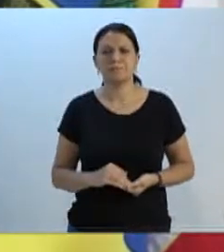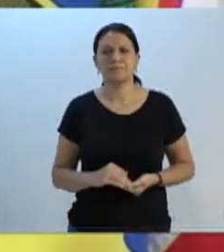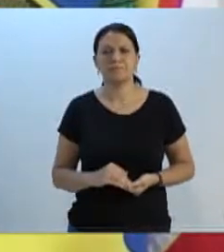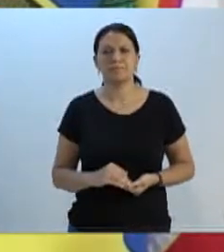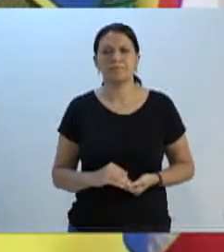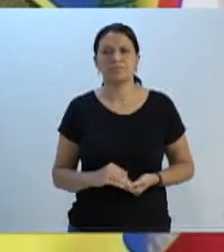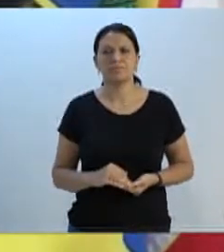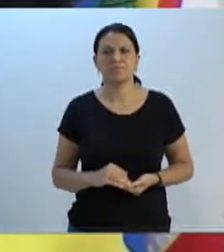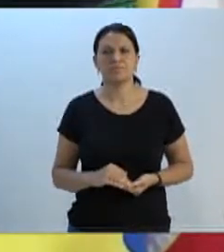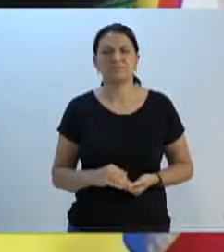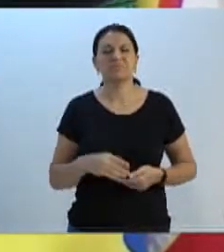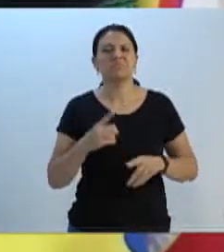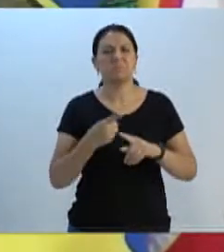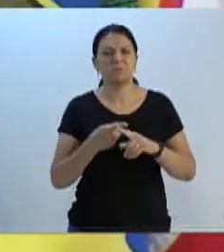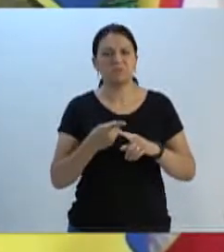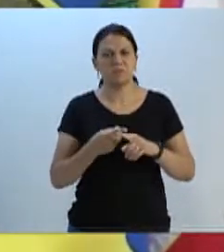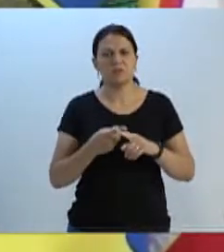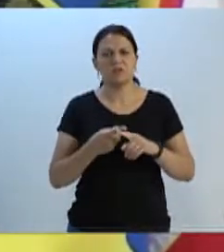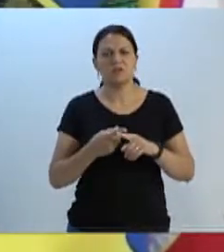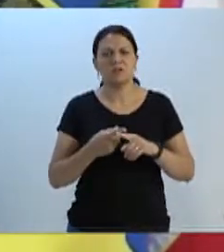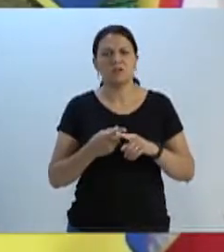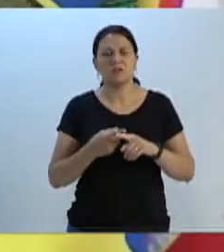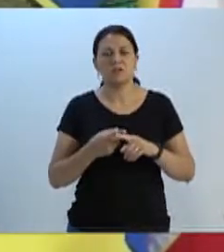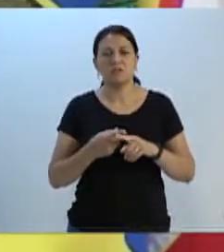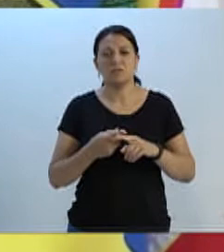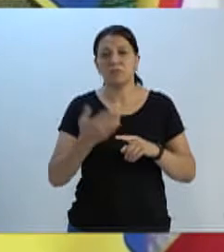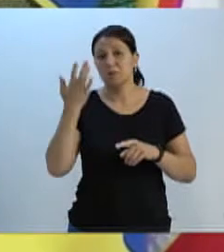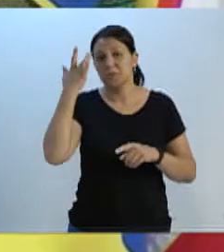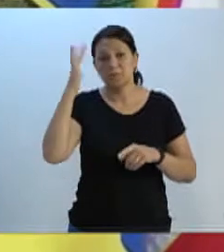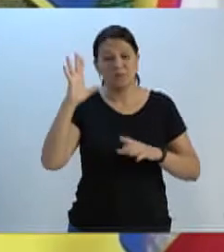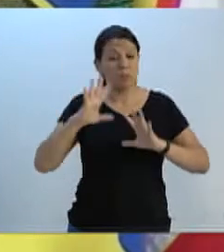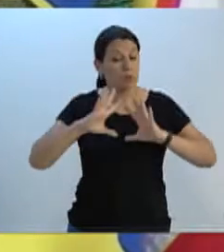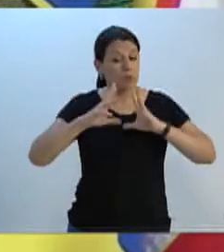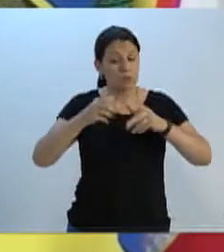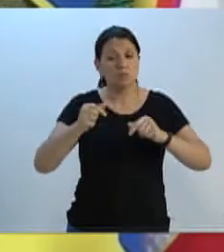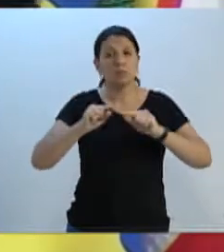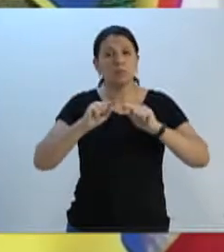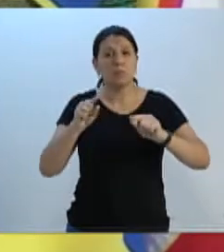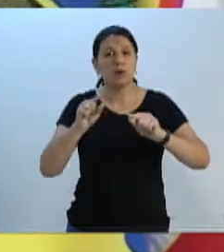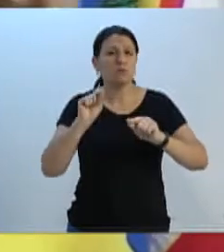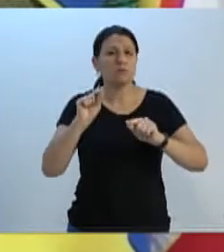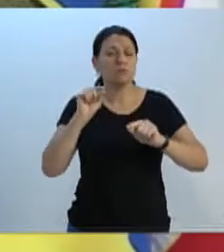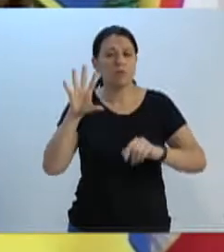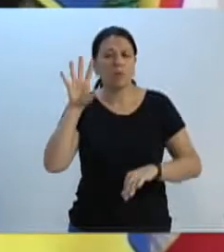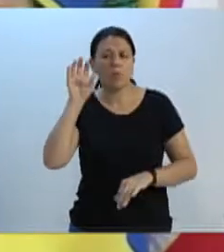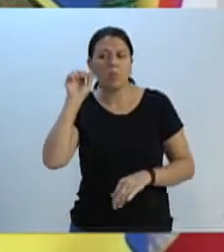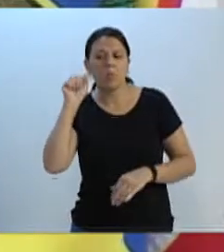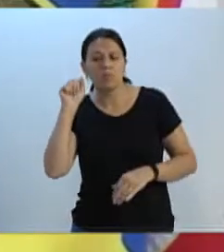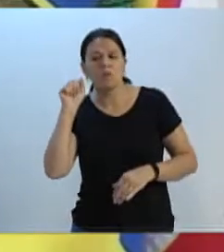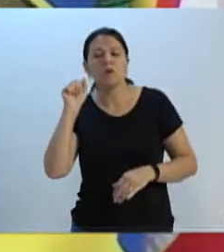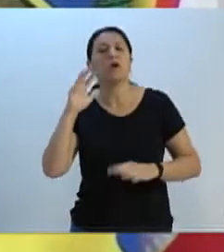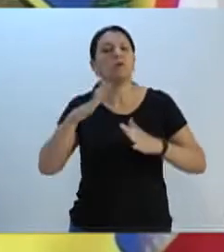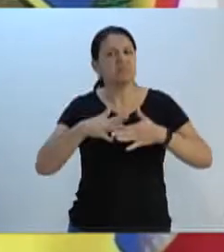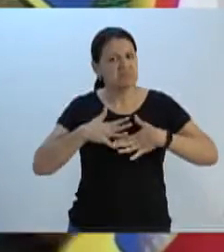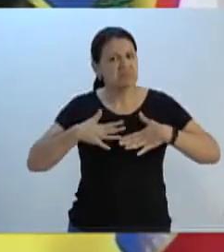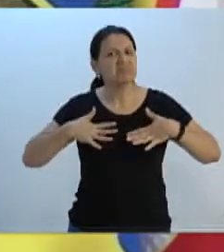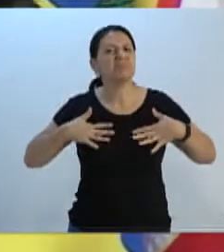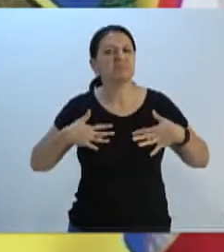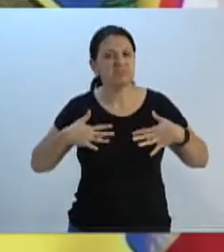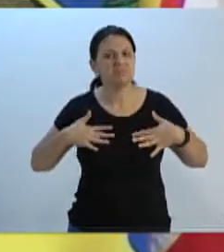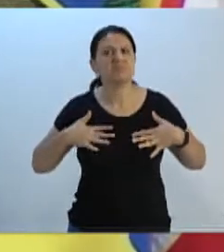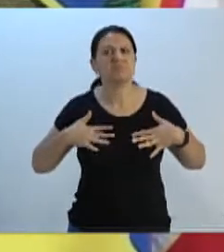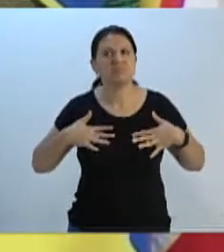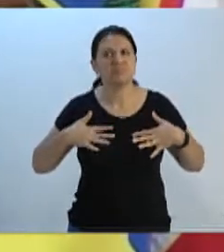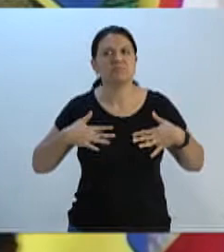gente tem ouvido, porque não se sabe de tudo. E aquilo que a gente tem ouvido nos orgulha. Aquilo